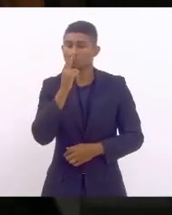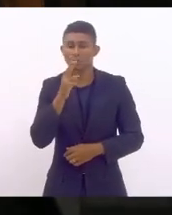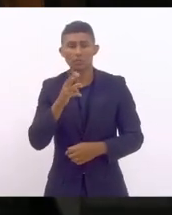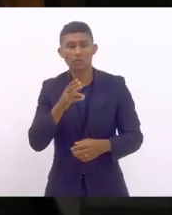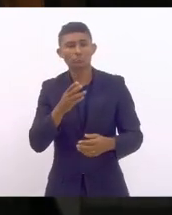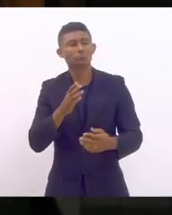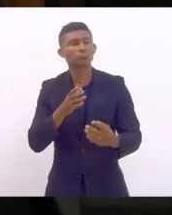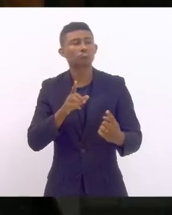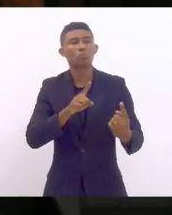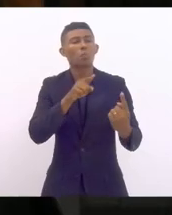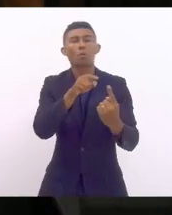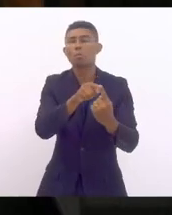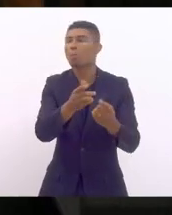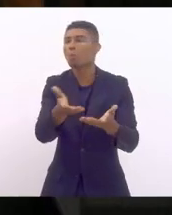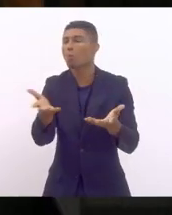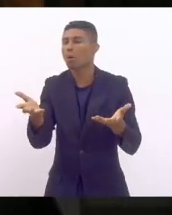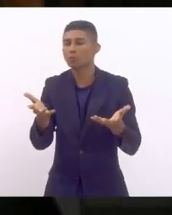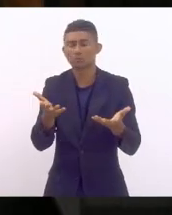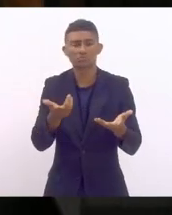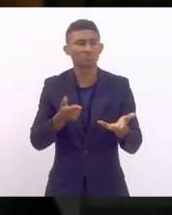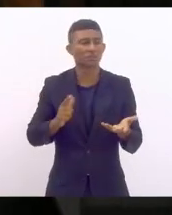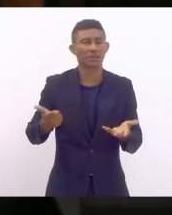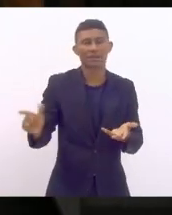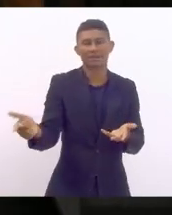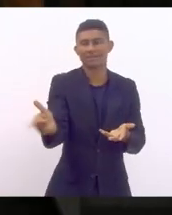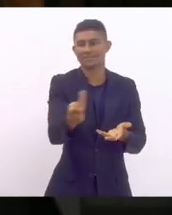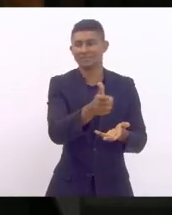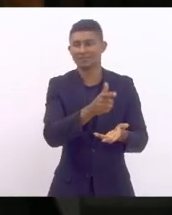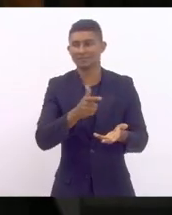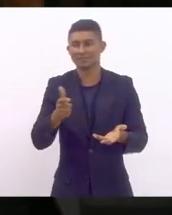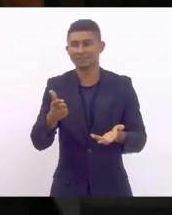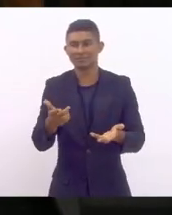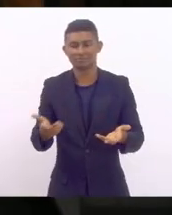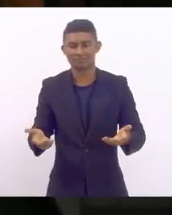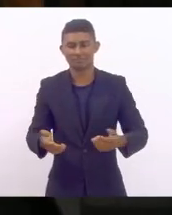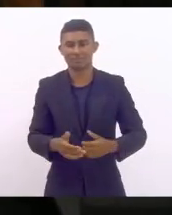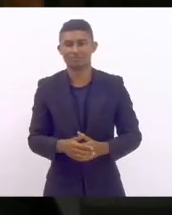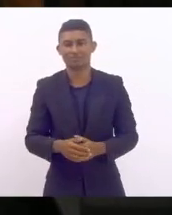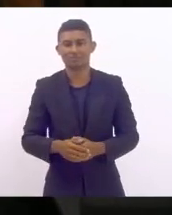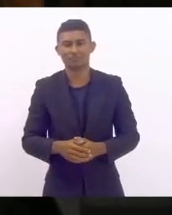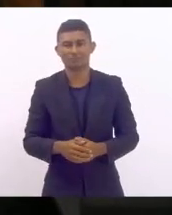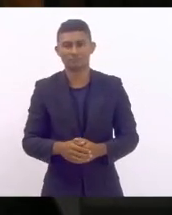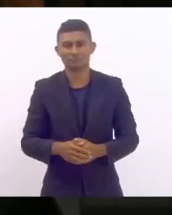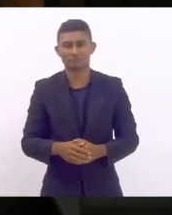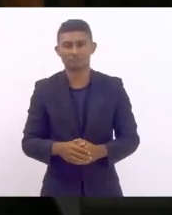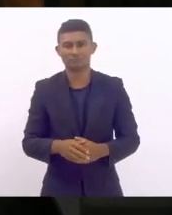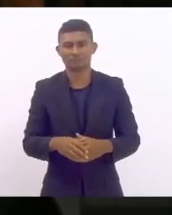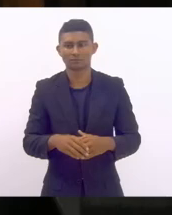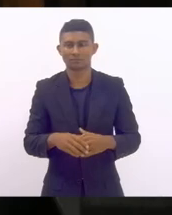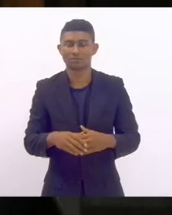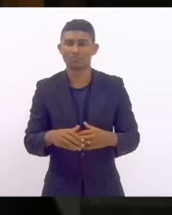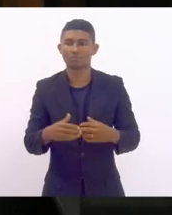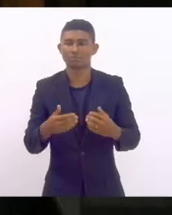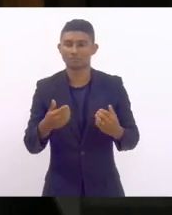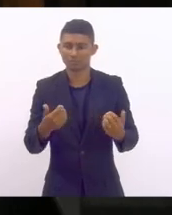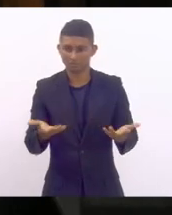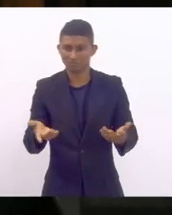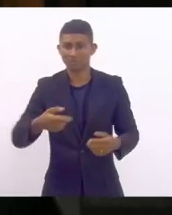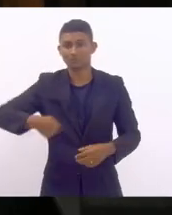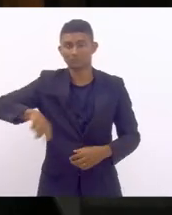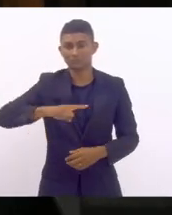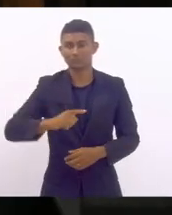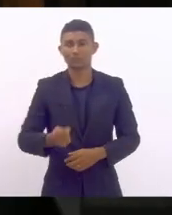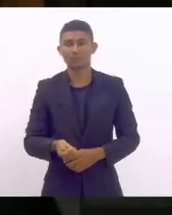navegando a ermo sem saber em que Porto nós vamos chegar Estamos chegando ao